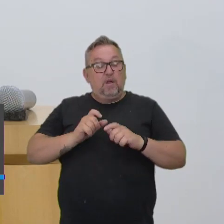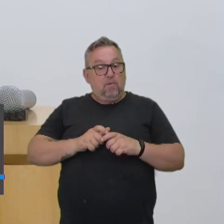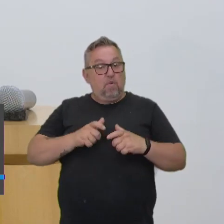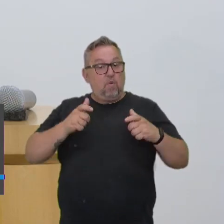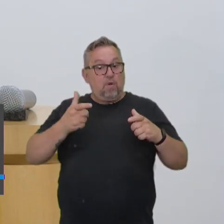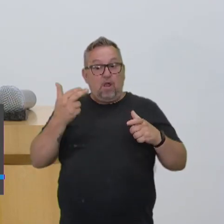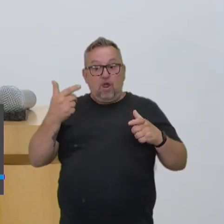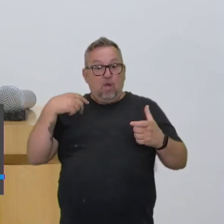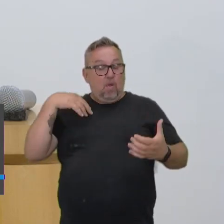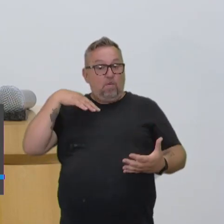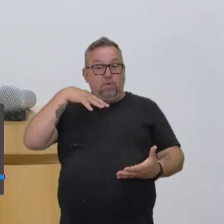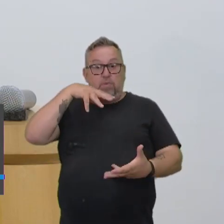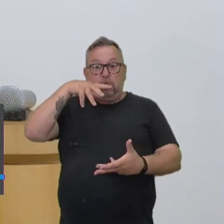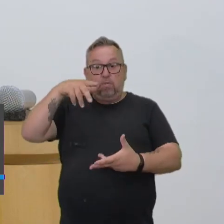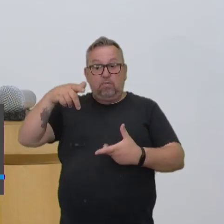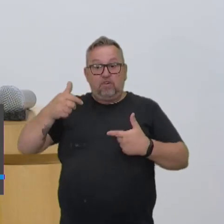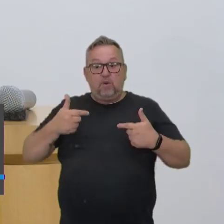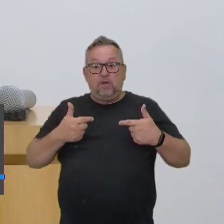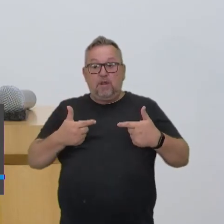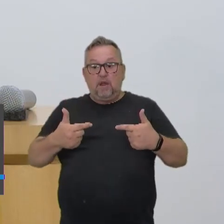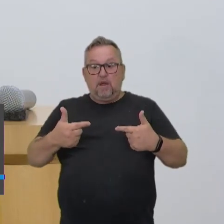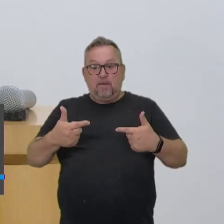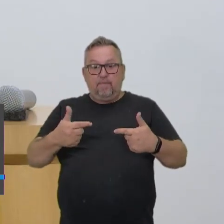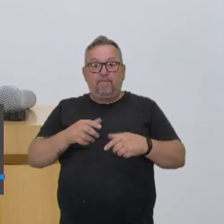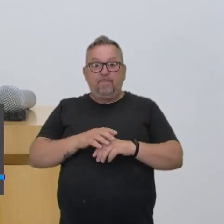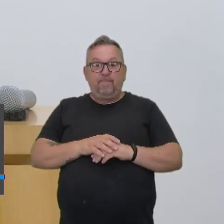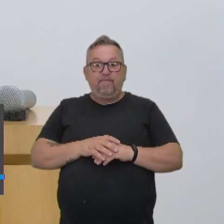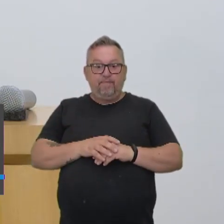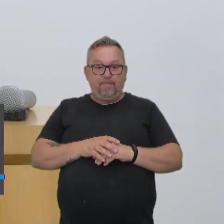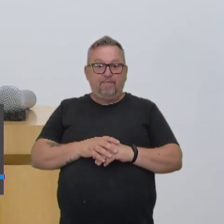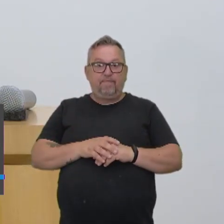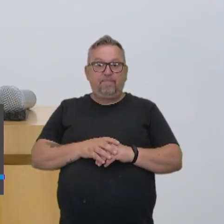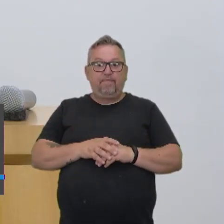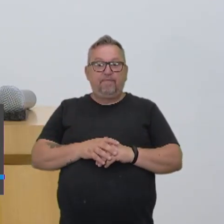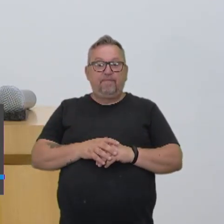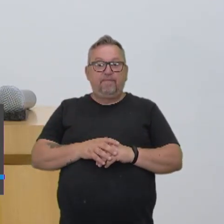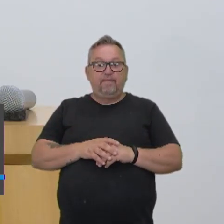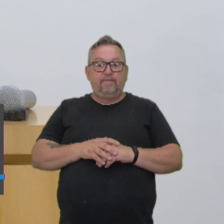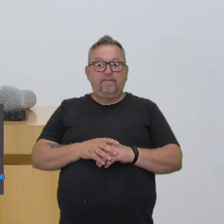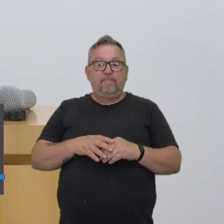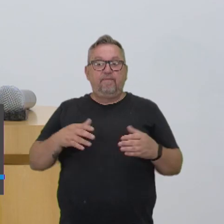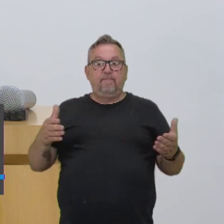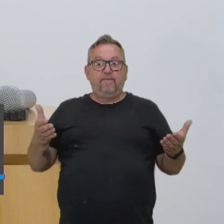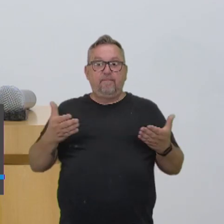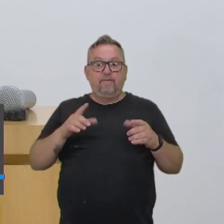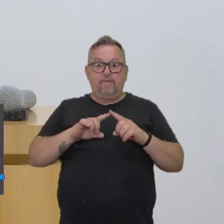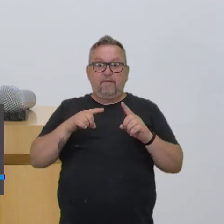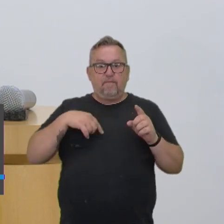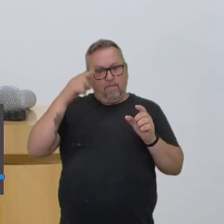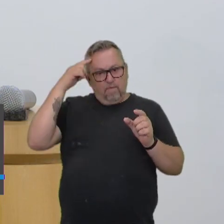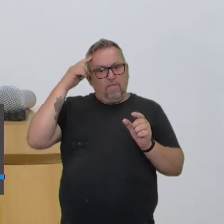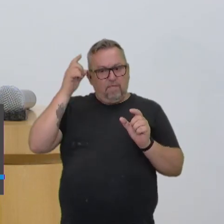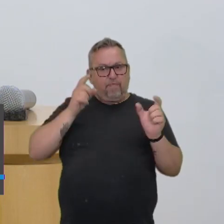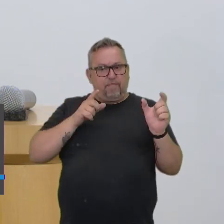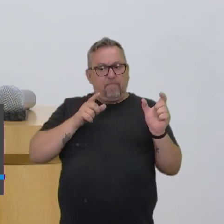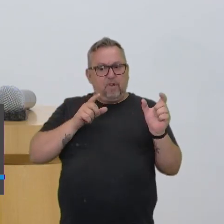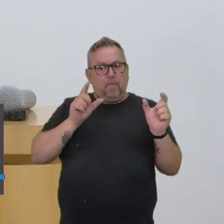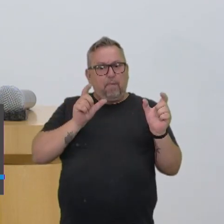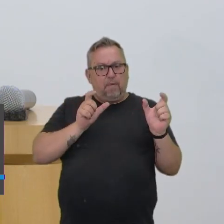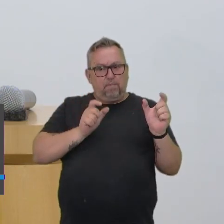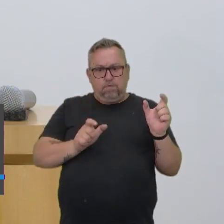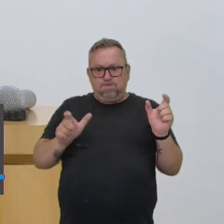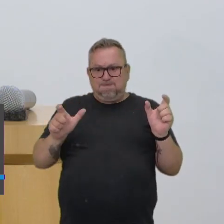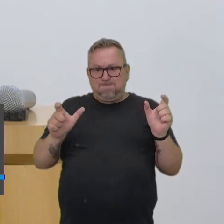quanto uma guerra mundial. A questão é proporção. É só isso, tá? Não diminuam o peso de conflitos menores.